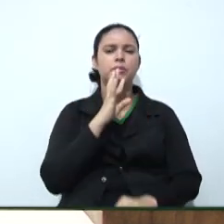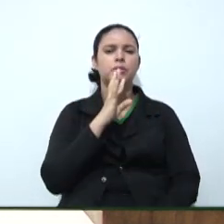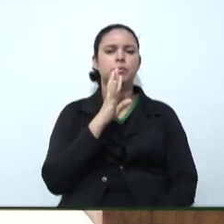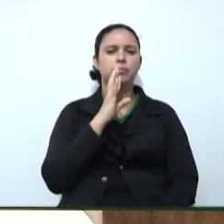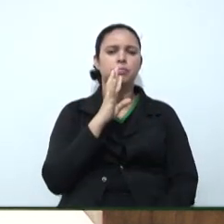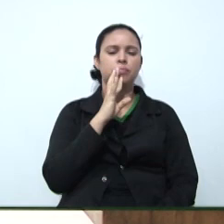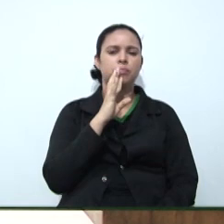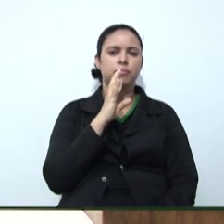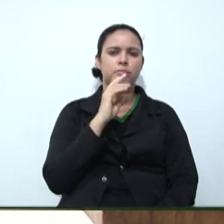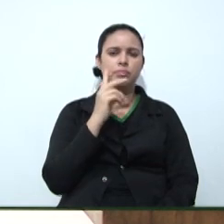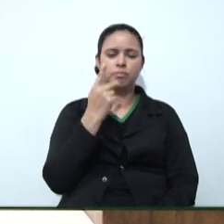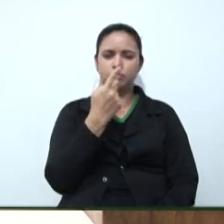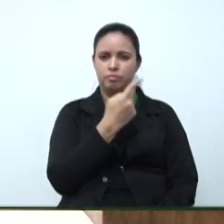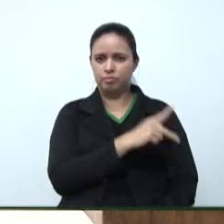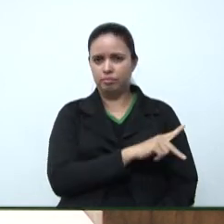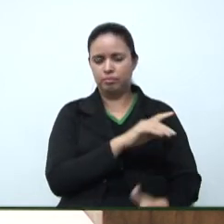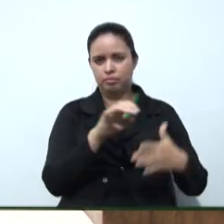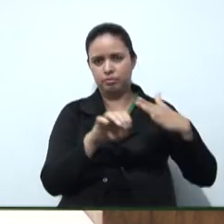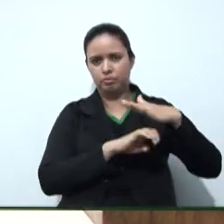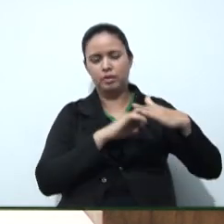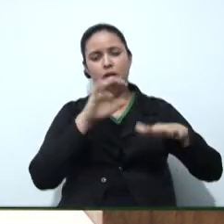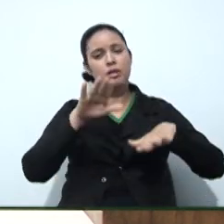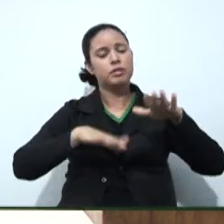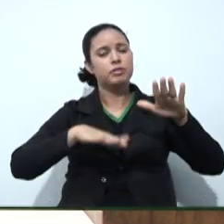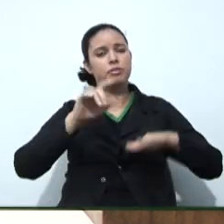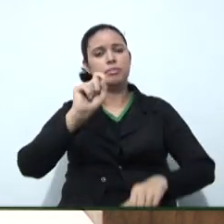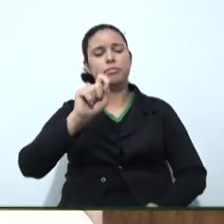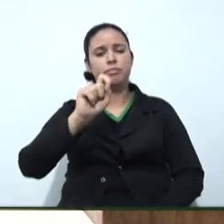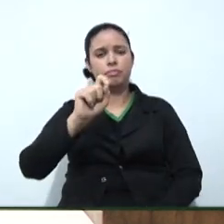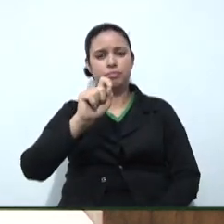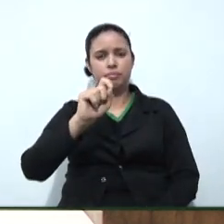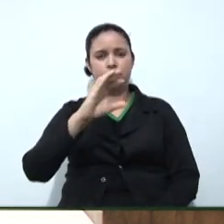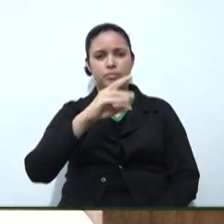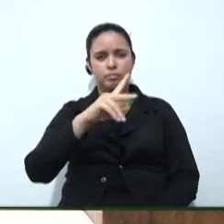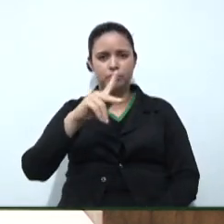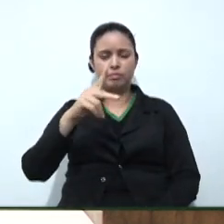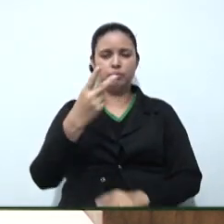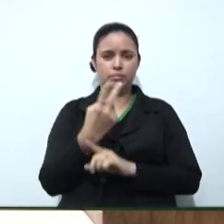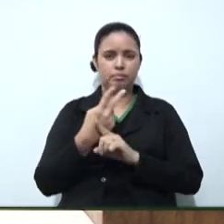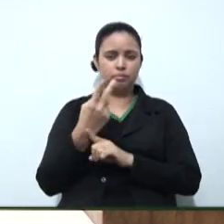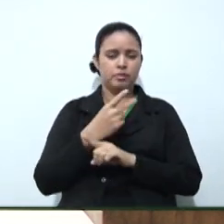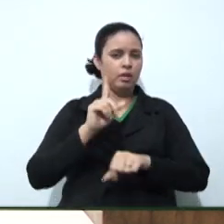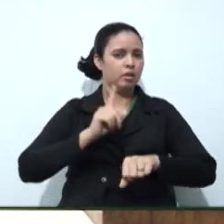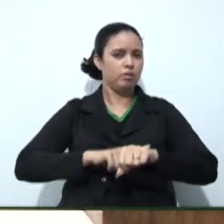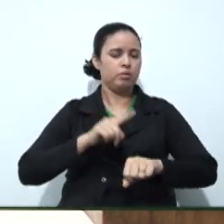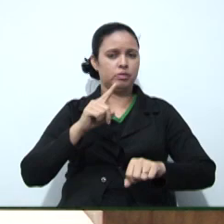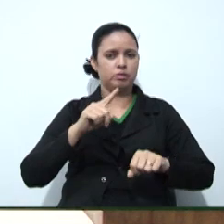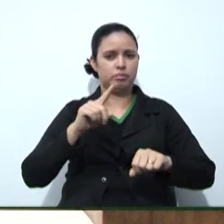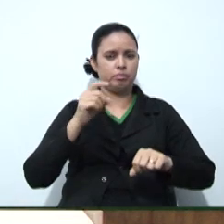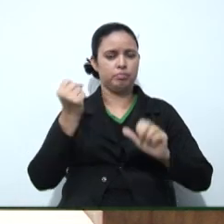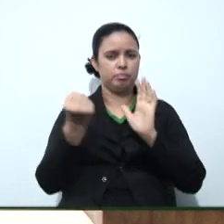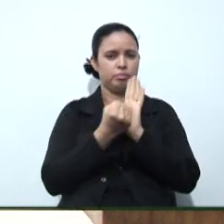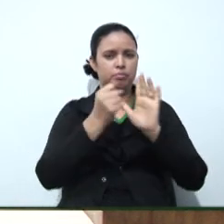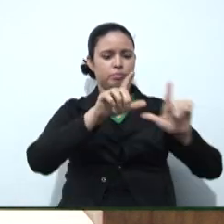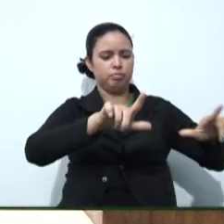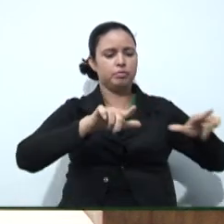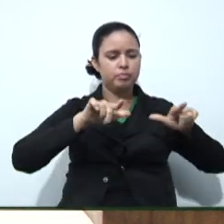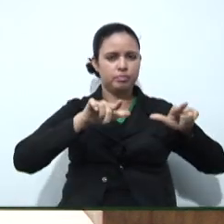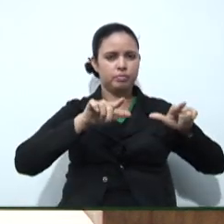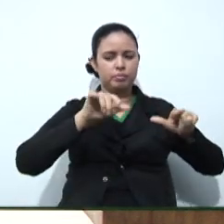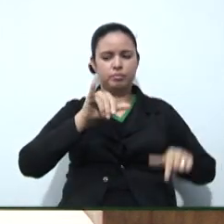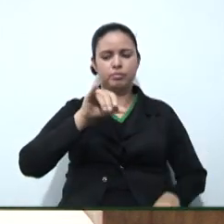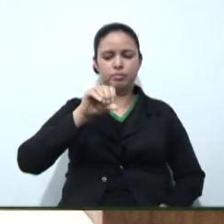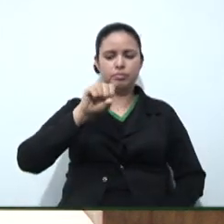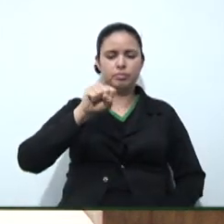da própria empresa. Então, muitas vezes, por mais que a cooperativa não busque imediatamente uma certificação